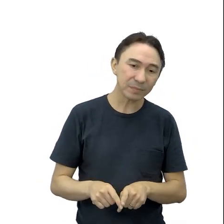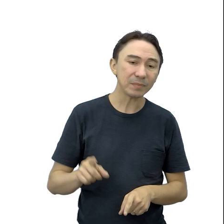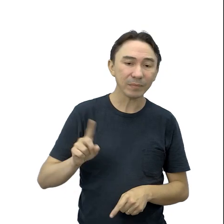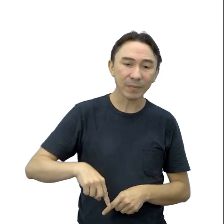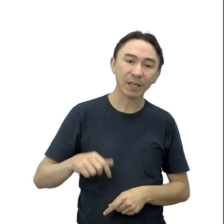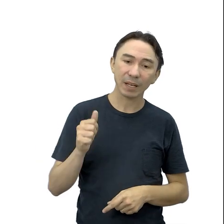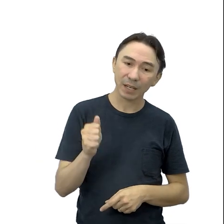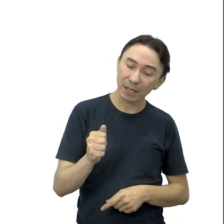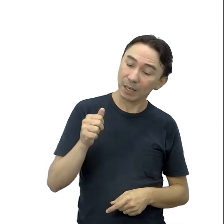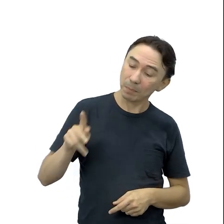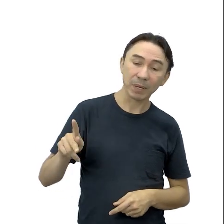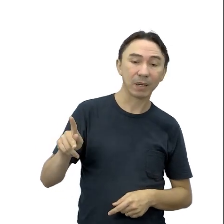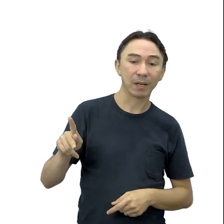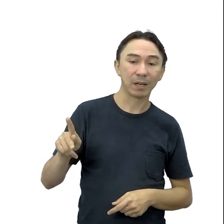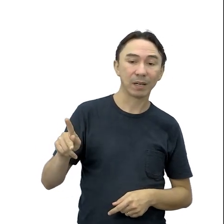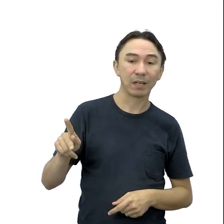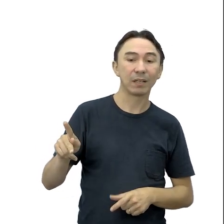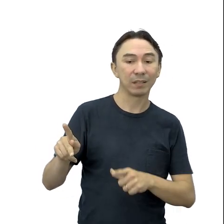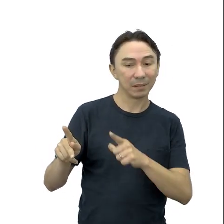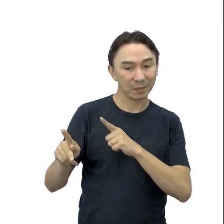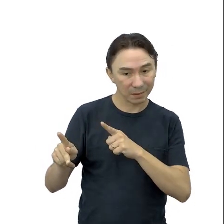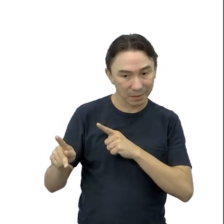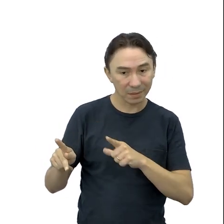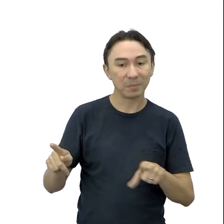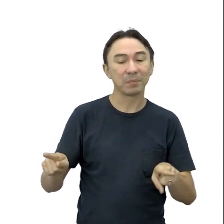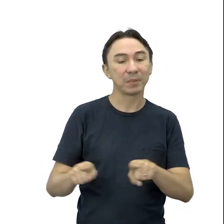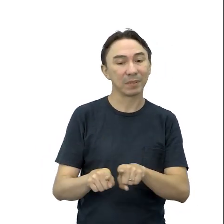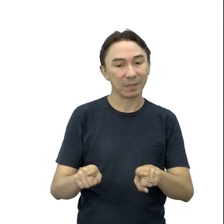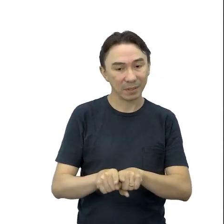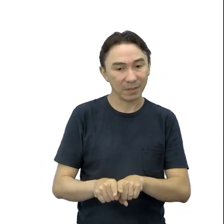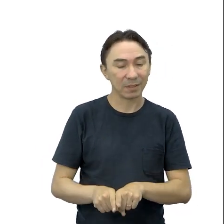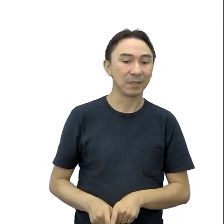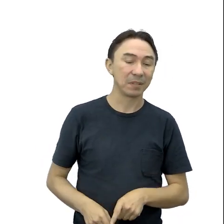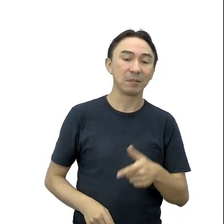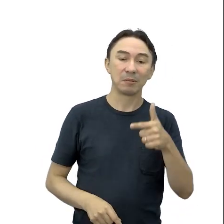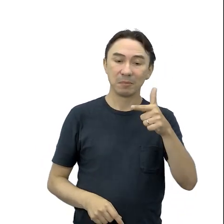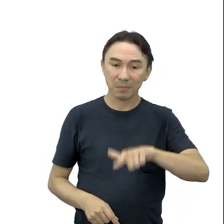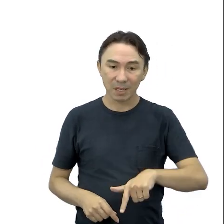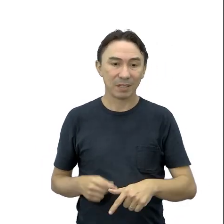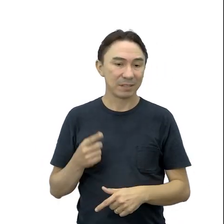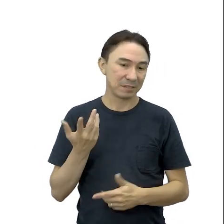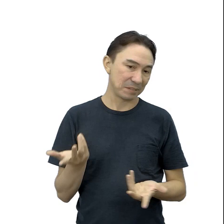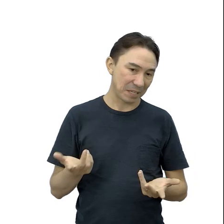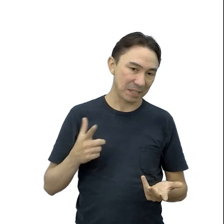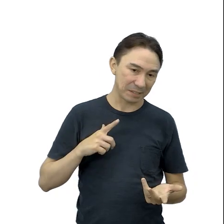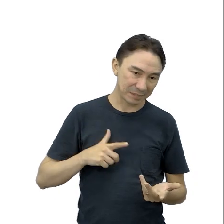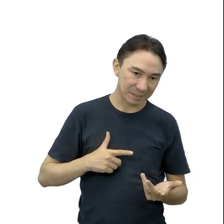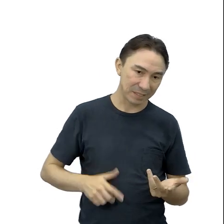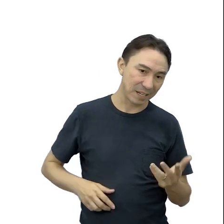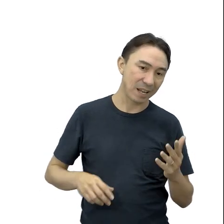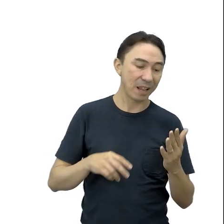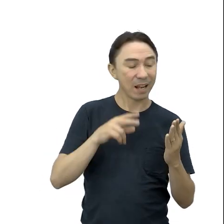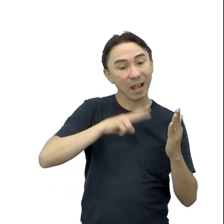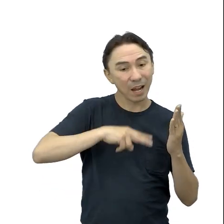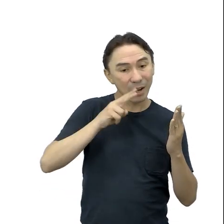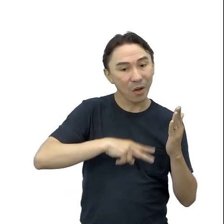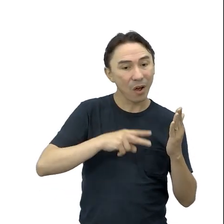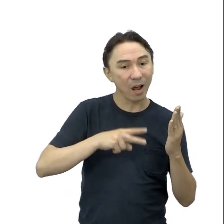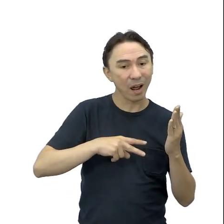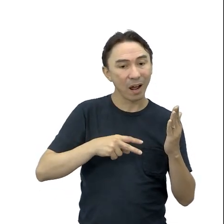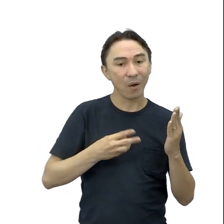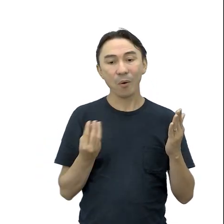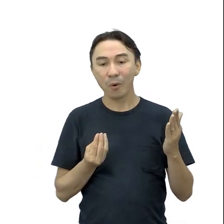avaliações de aprendizagem em processo. Nós também temos testes de fluência, leitura, e nós temos